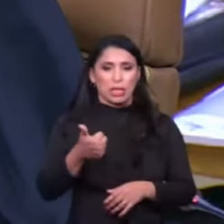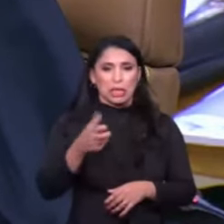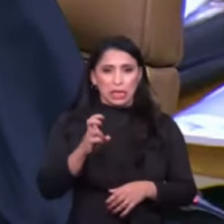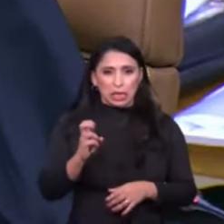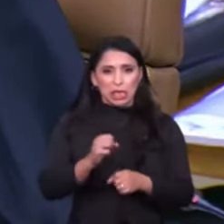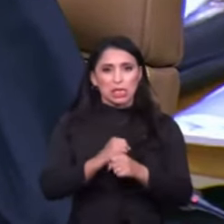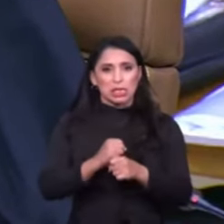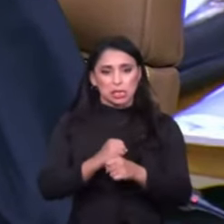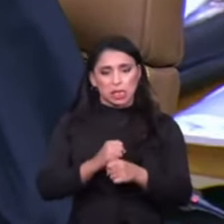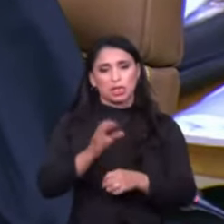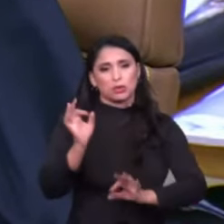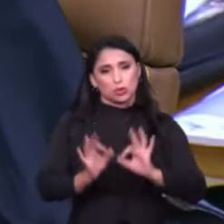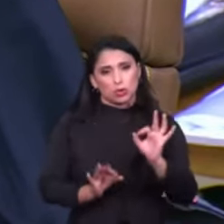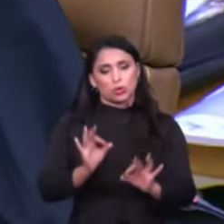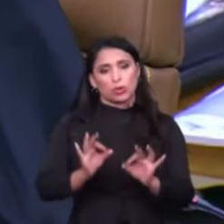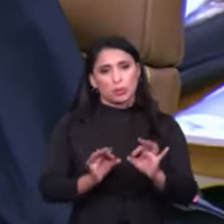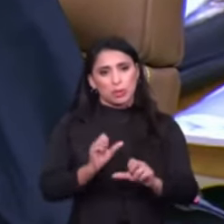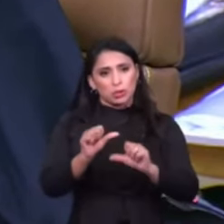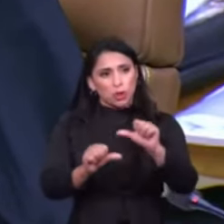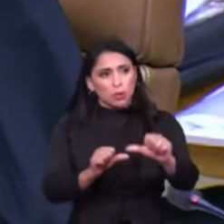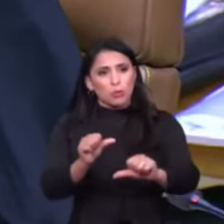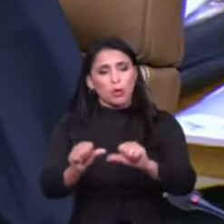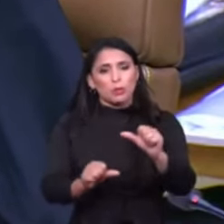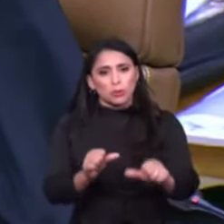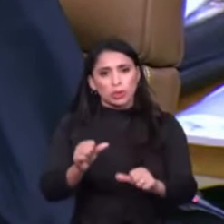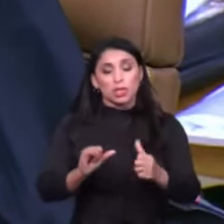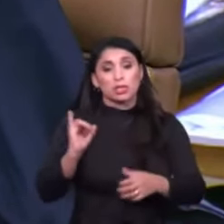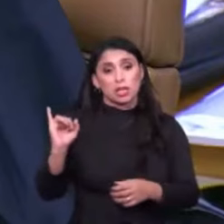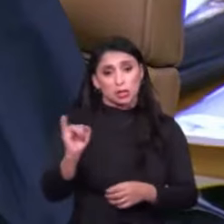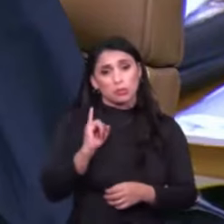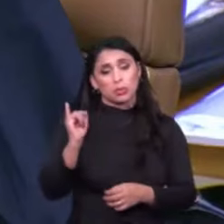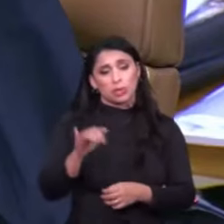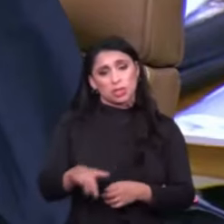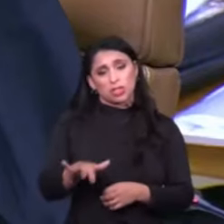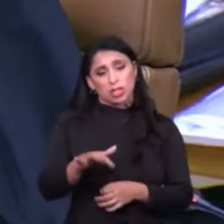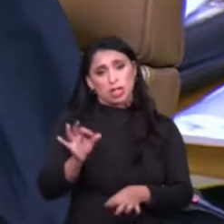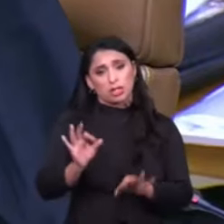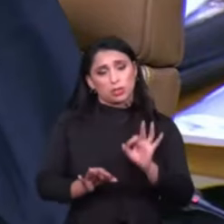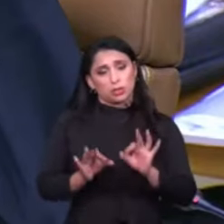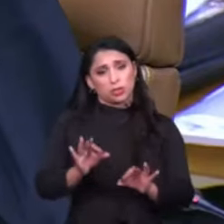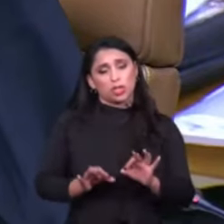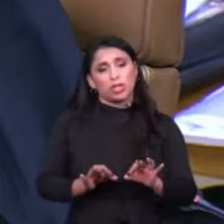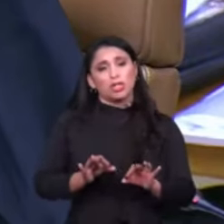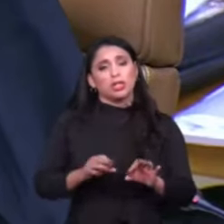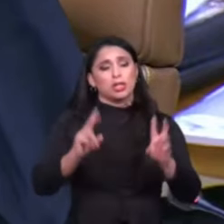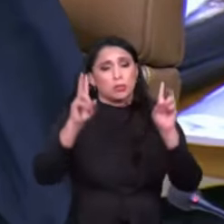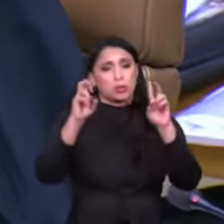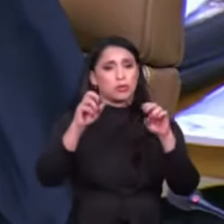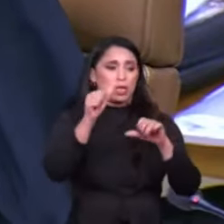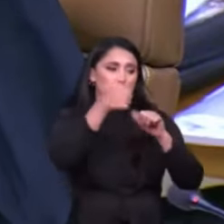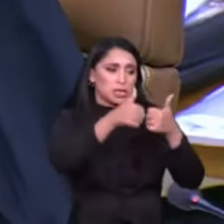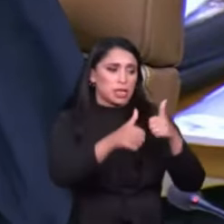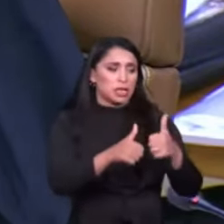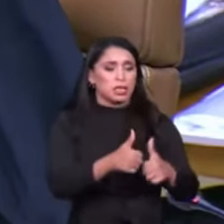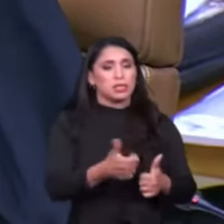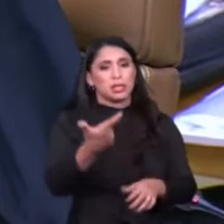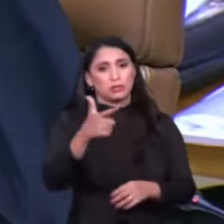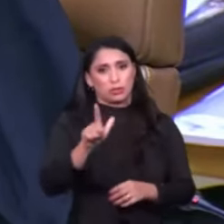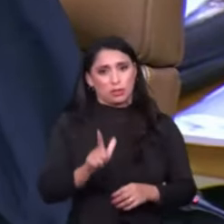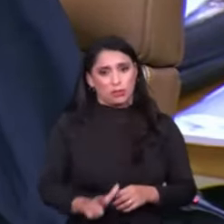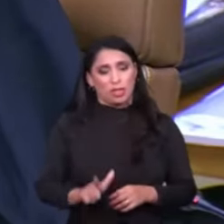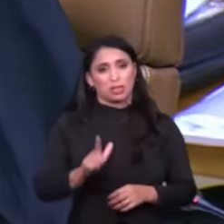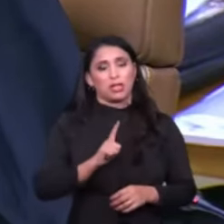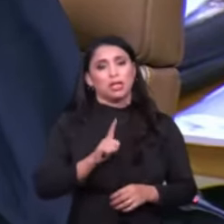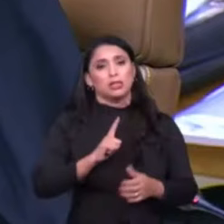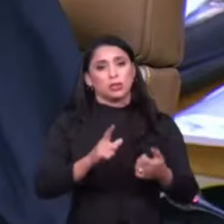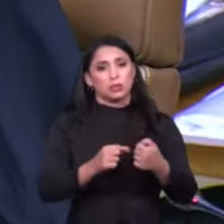de vigência do julgado, uma alteração fática ou jurídica relevante que justifique tal revisão da matéria. Com efeito, as condutas descritas no